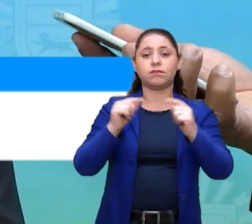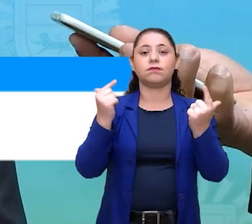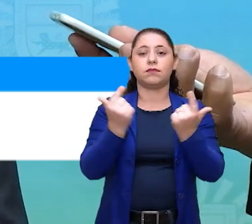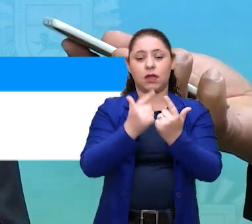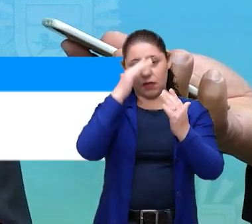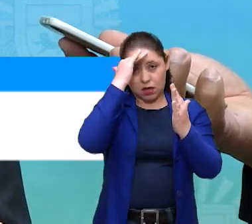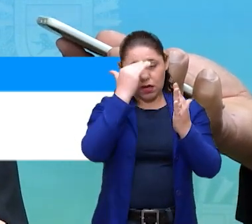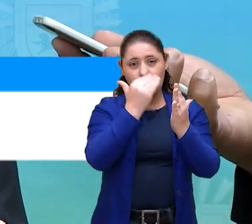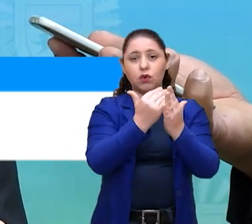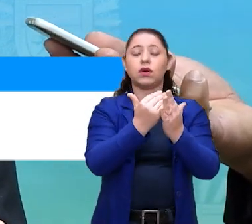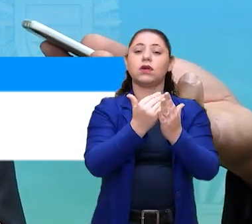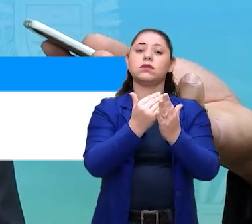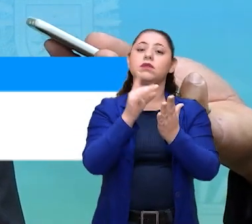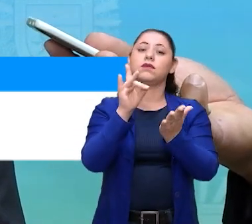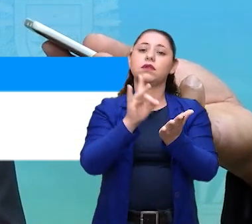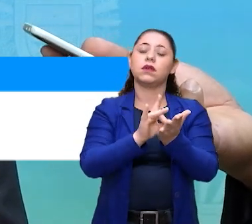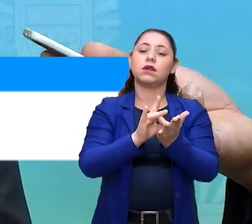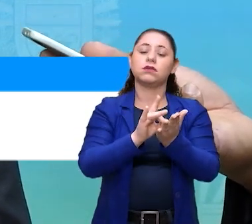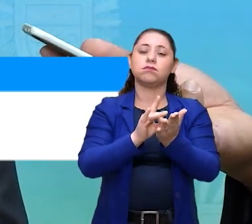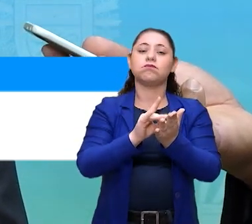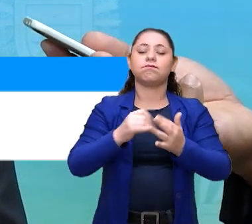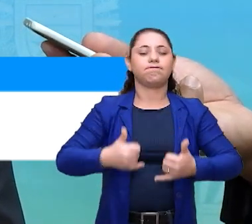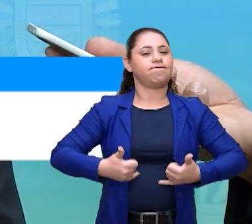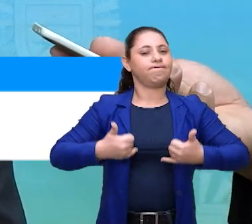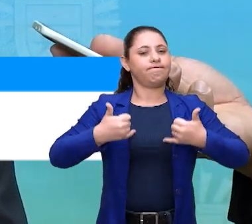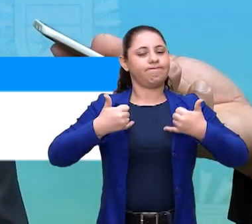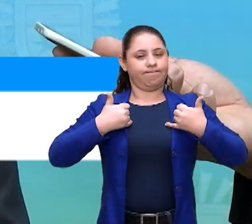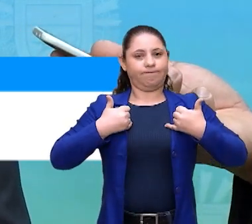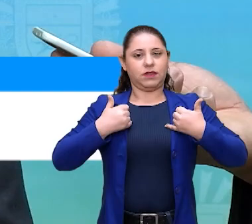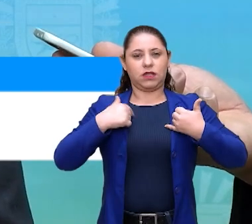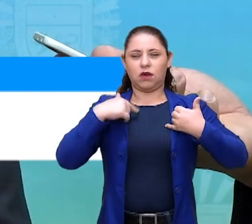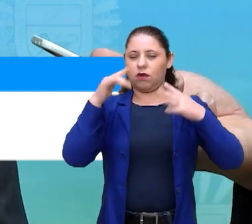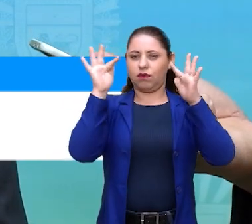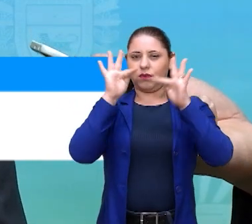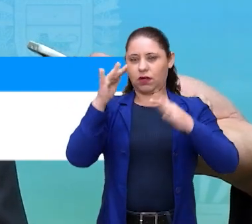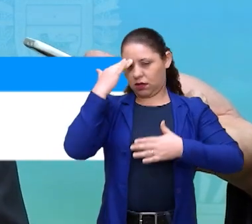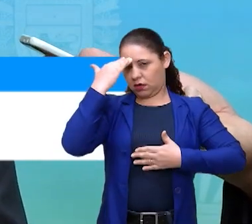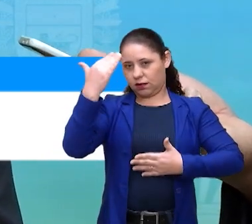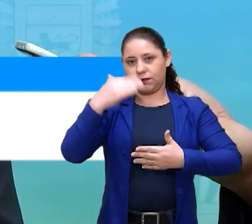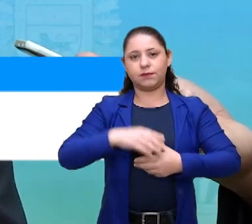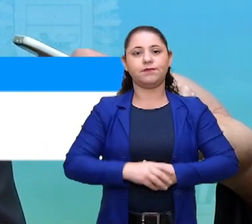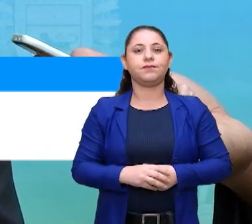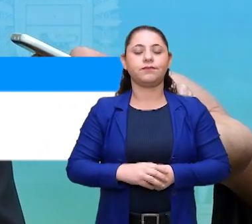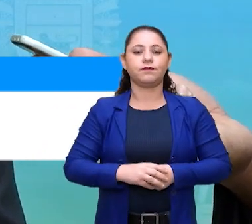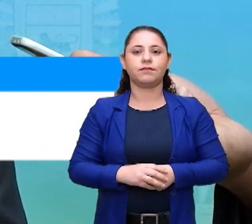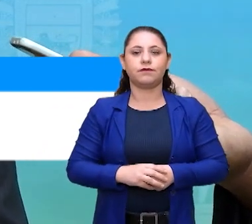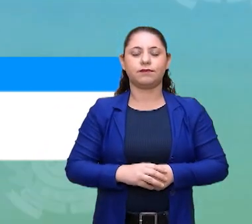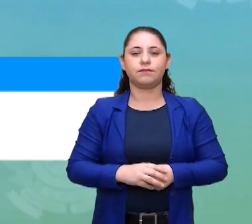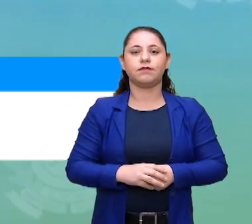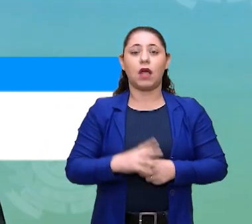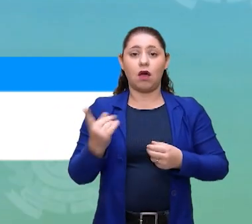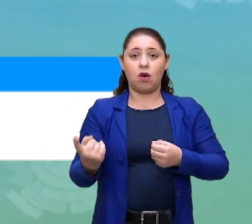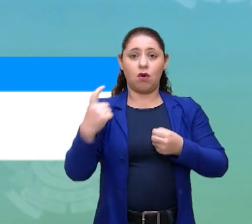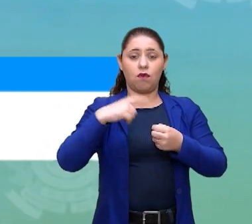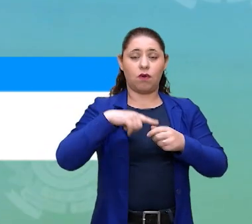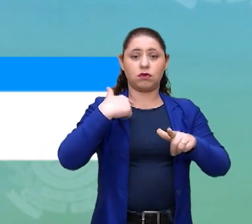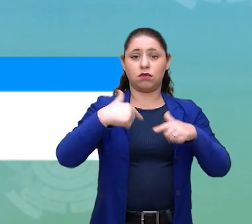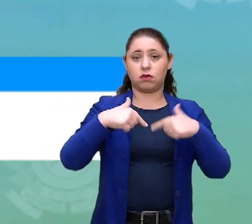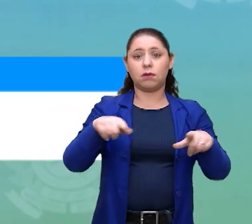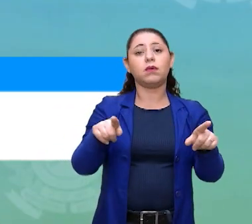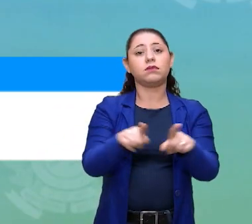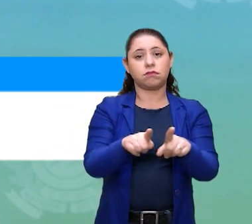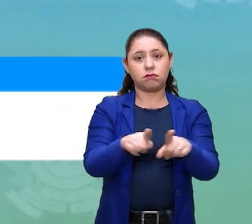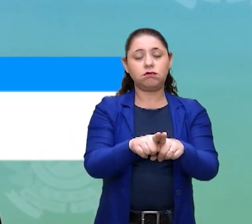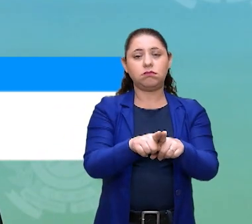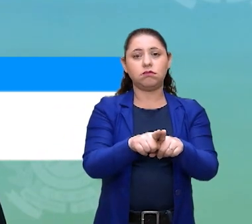Assembleia Legislativa, que faz esse reconhecimento. Pessoalmente, para mim é um grande orgulho, é uma grande honra e eu fico muito agradecido. Com essa